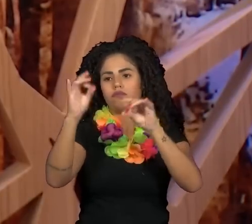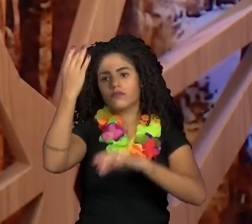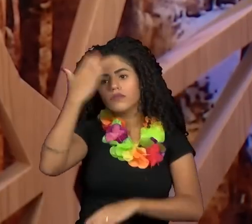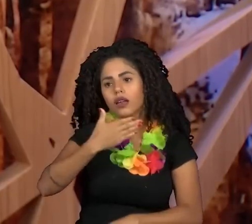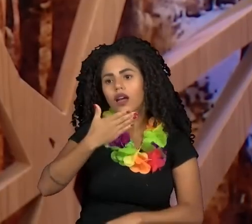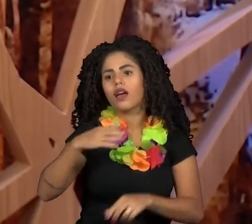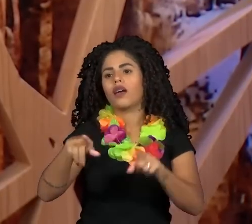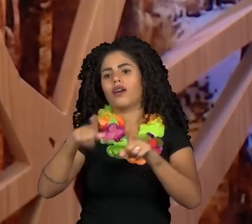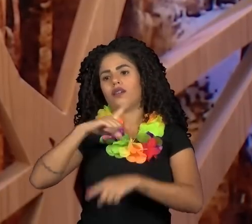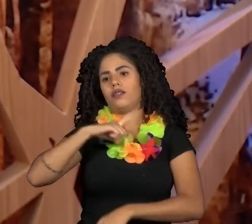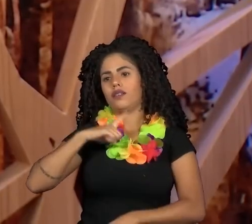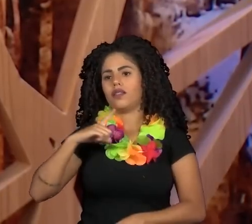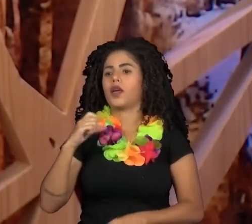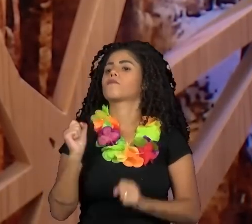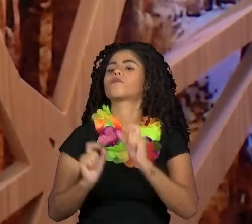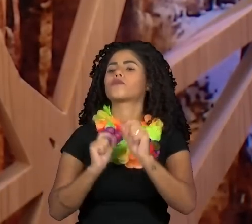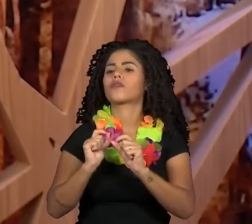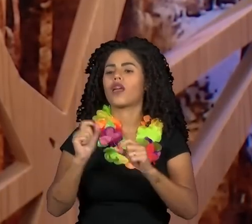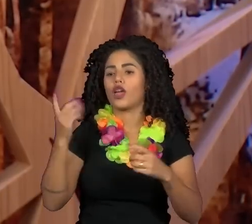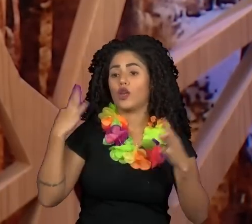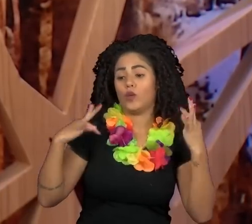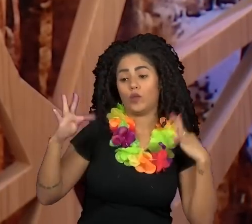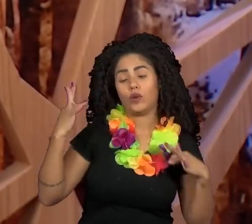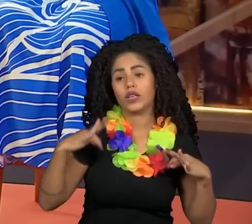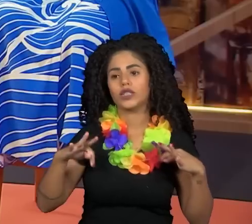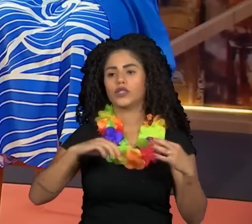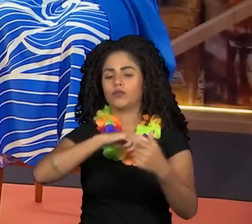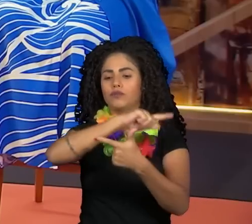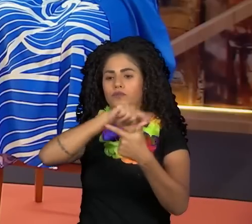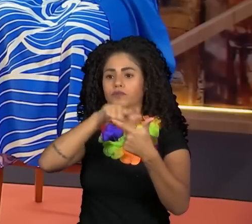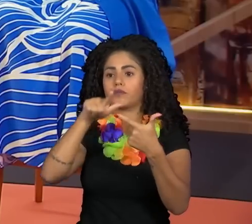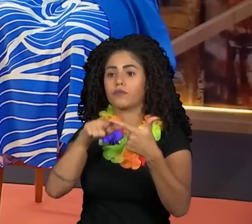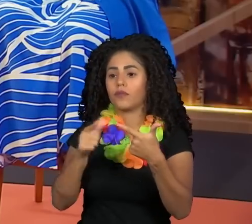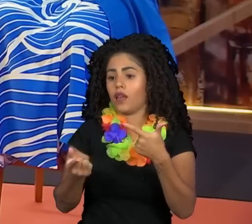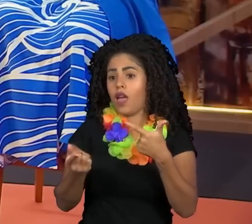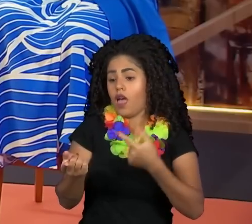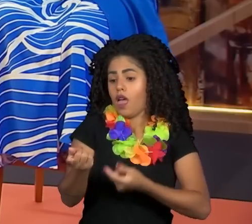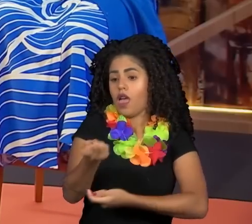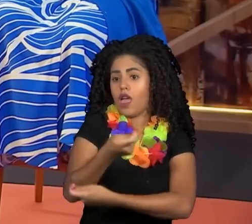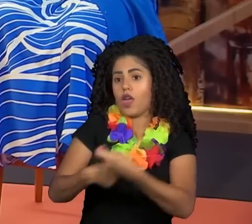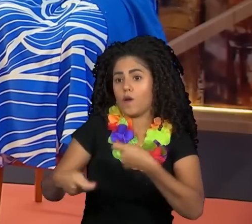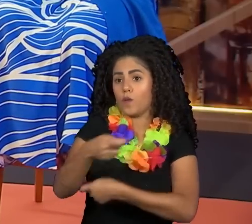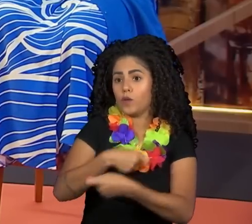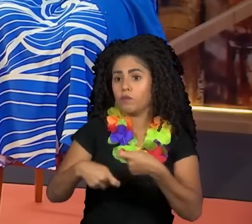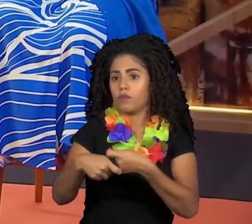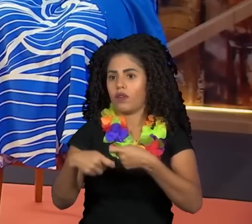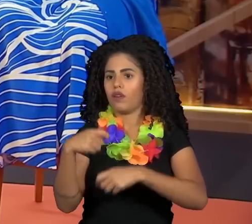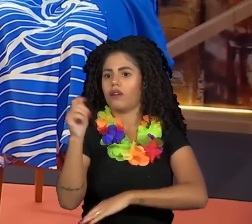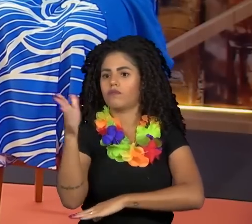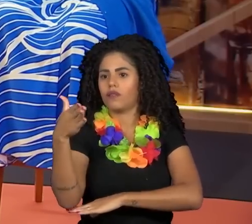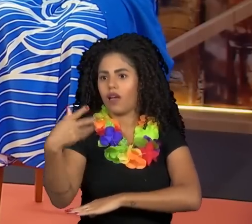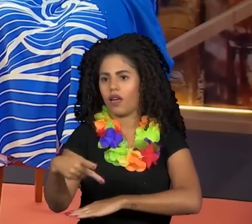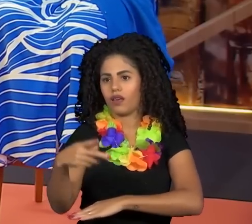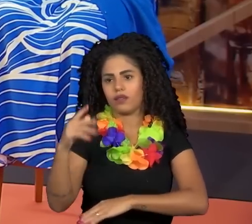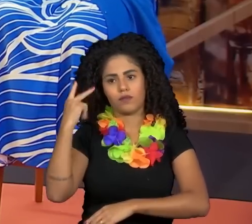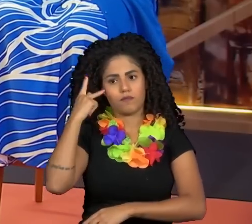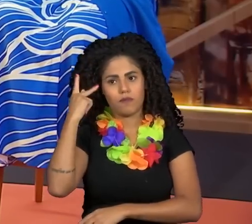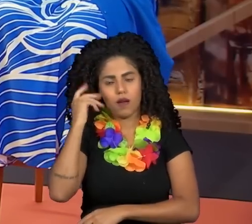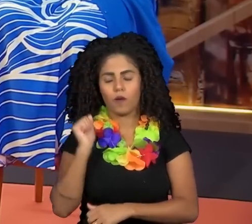a indústria do turismo, a gente tem a economia toda da hospitalidade na cidade de São